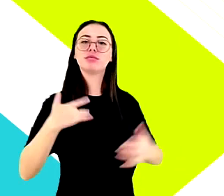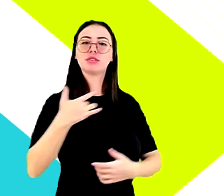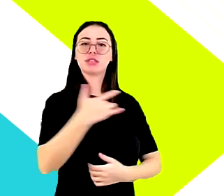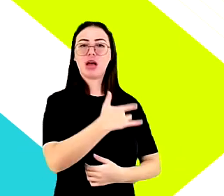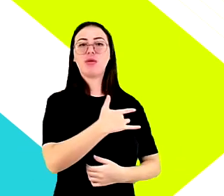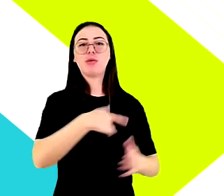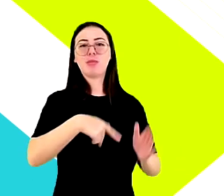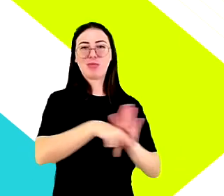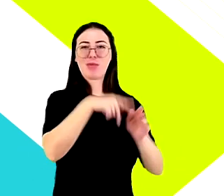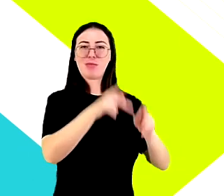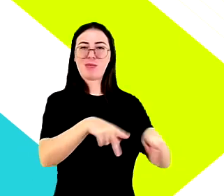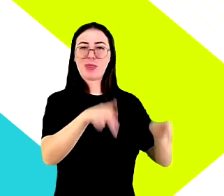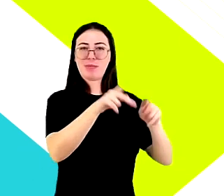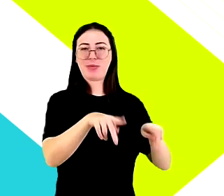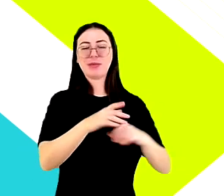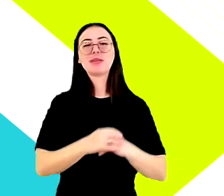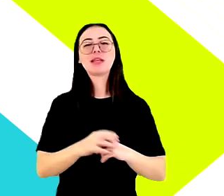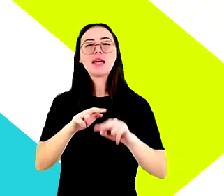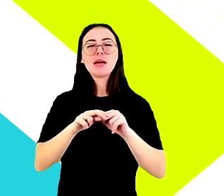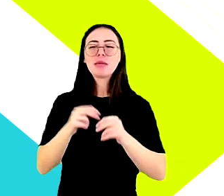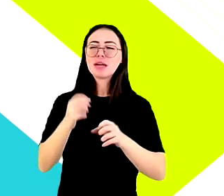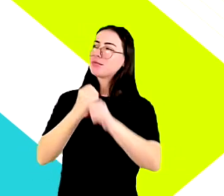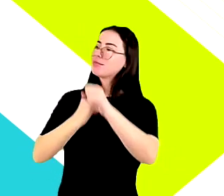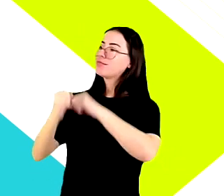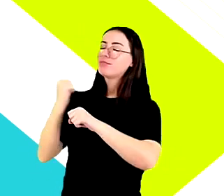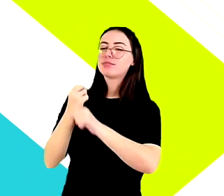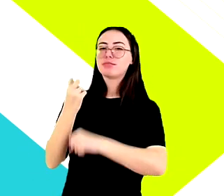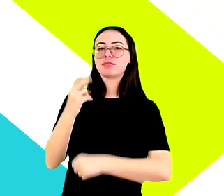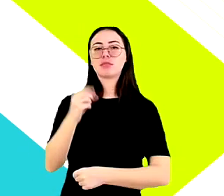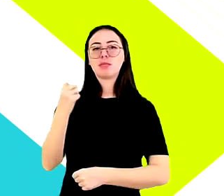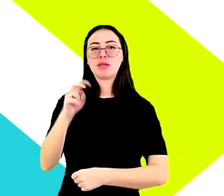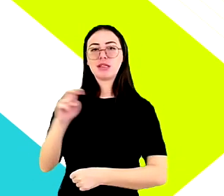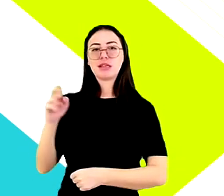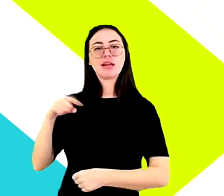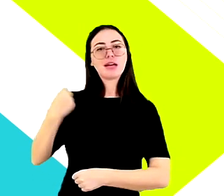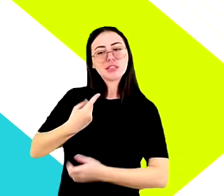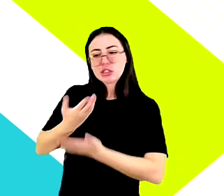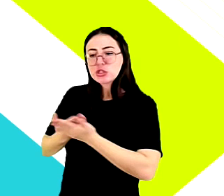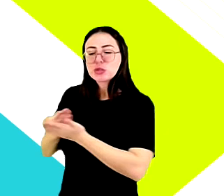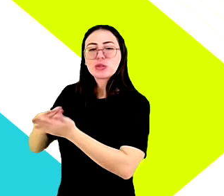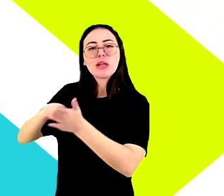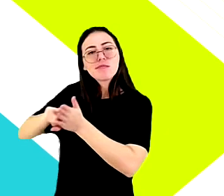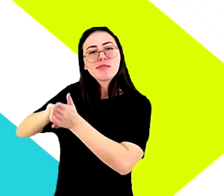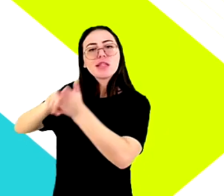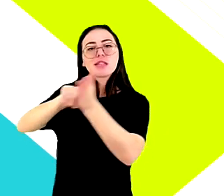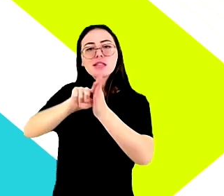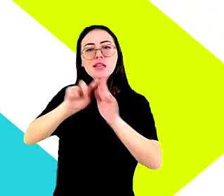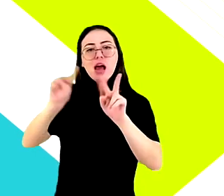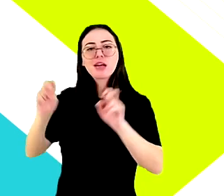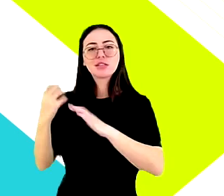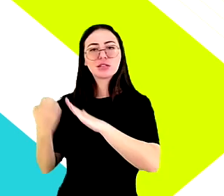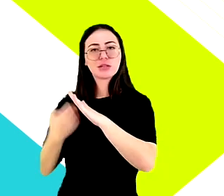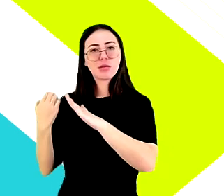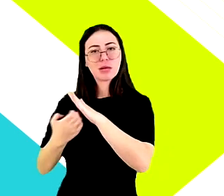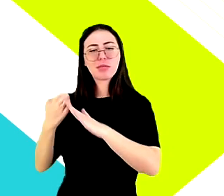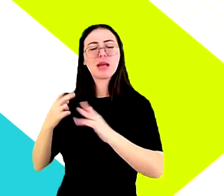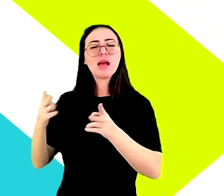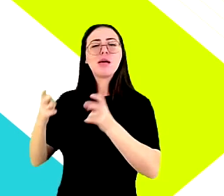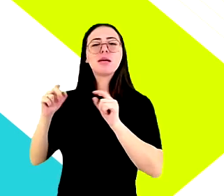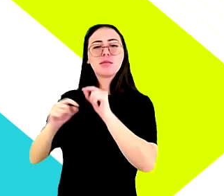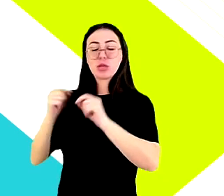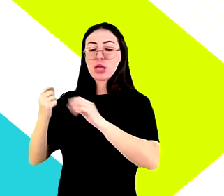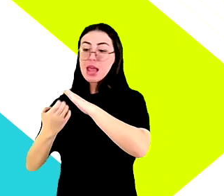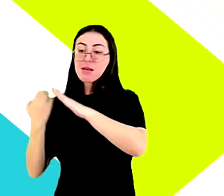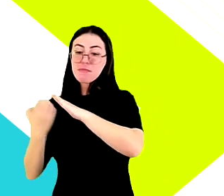o mercado lá em 2015, quando a gente fundou a empresa, é que as empresas pagam as operadoras, que pagam os prestadores que atendem os pacientes. Então, se a